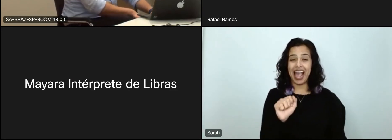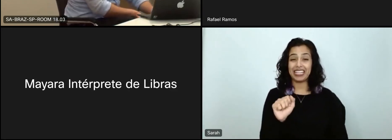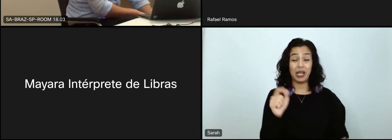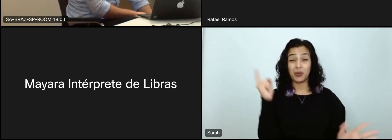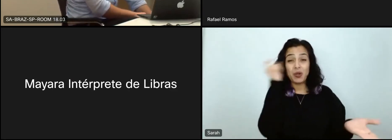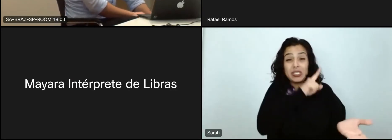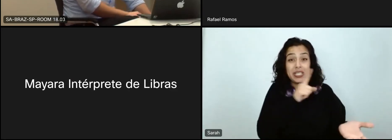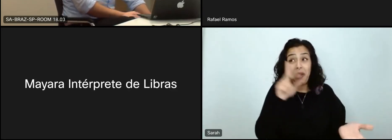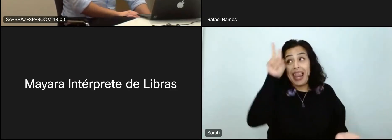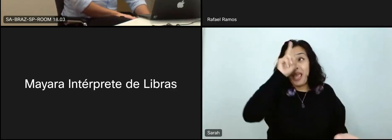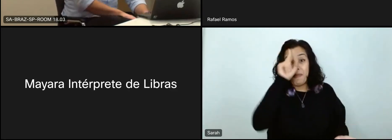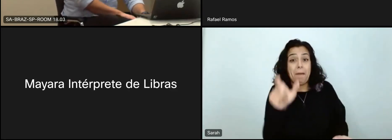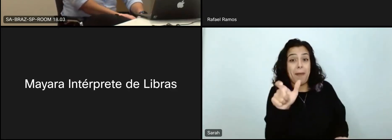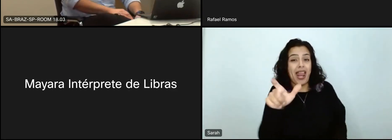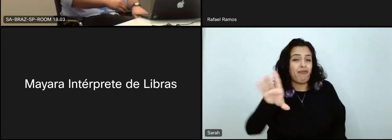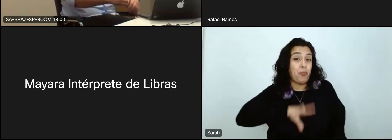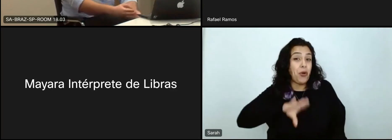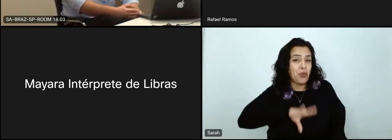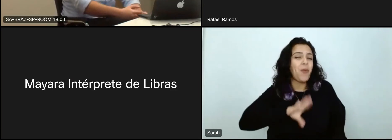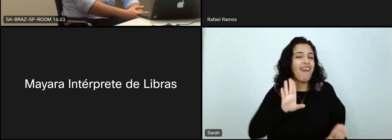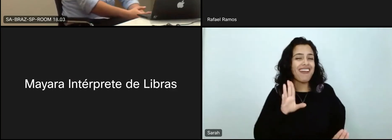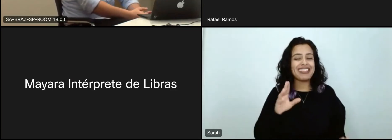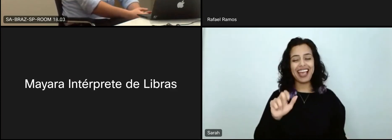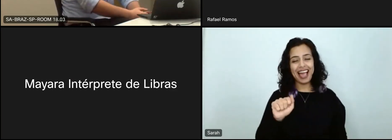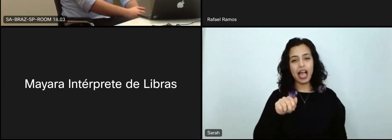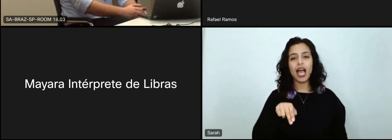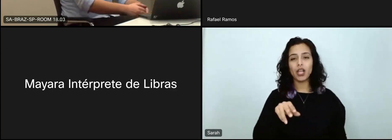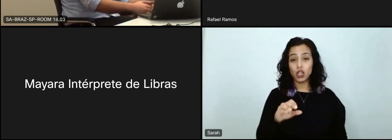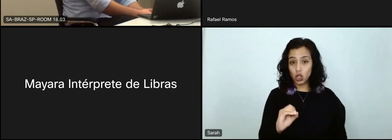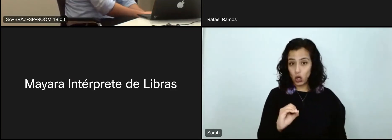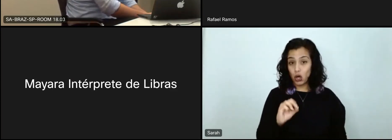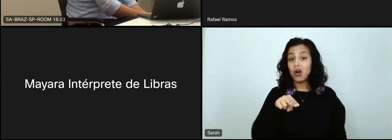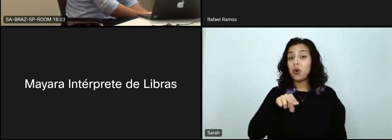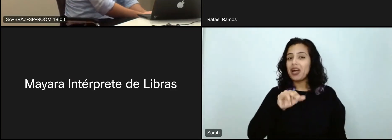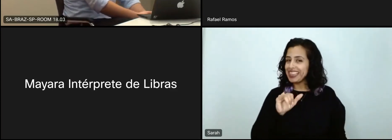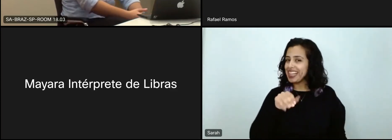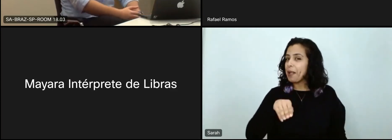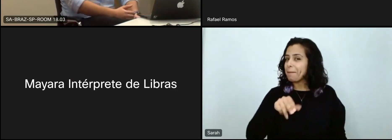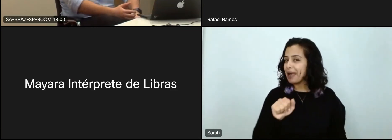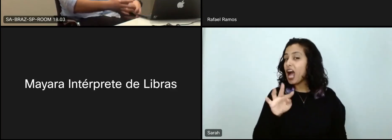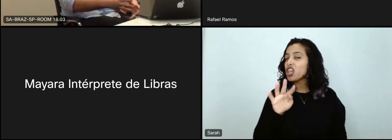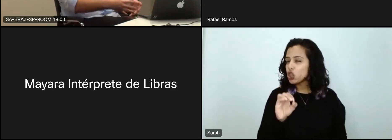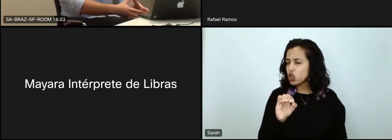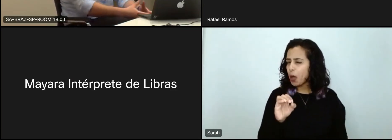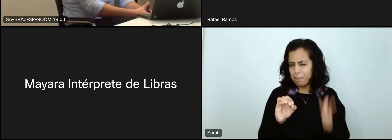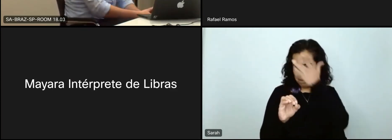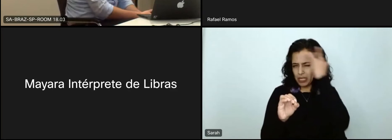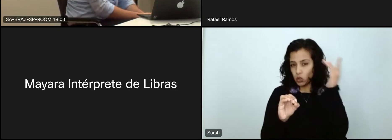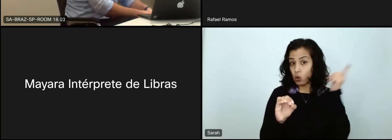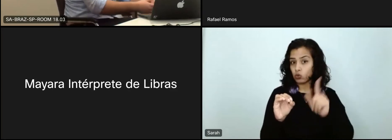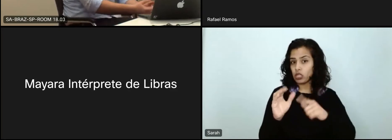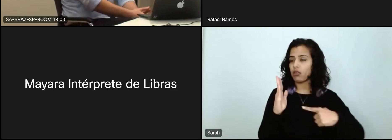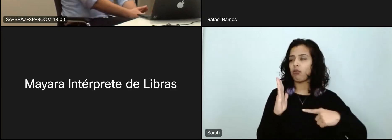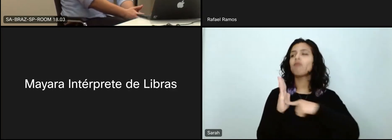garantem o anonimato e tudo isso em prol do próprio funcionário, né? Para que a pessoa se sinta confortável naquele ambiente de